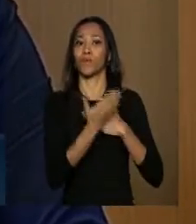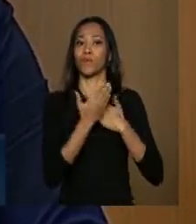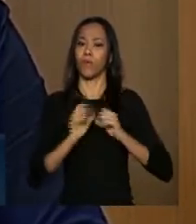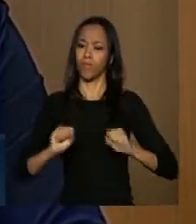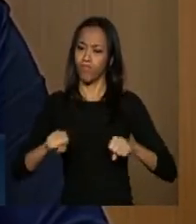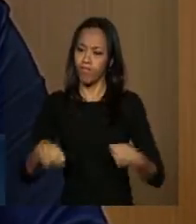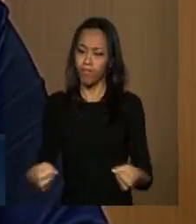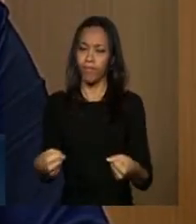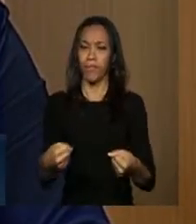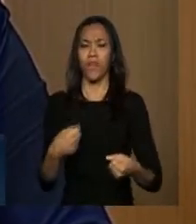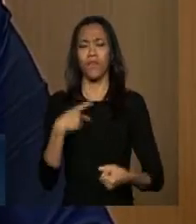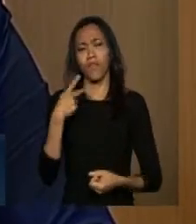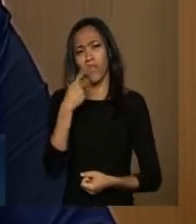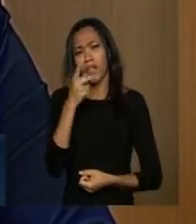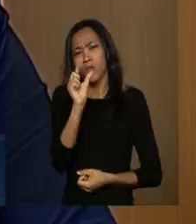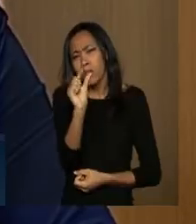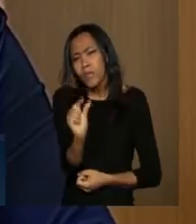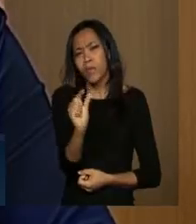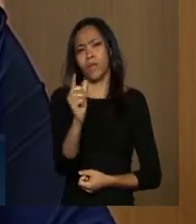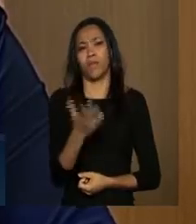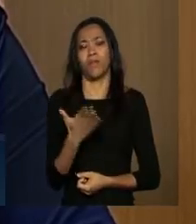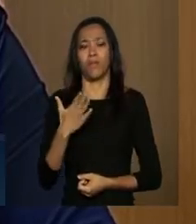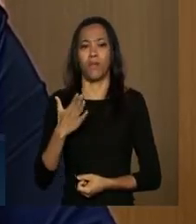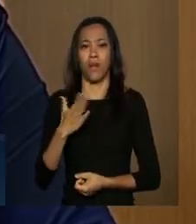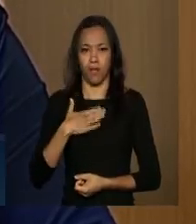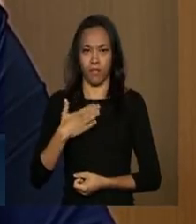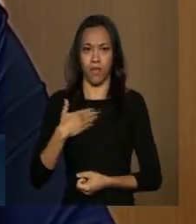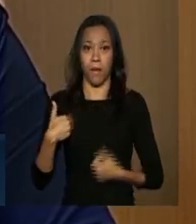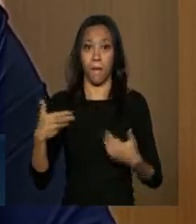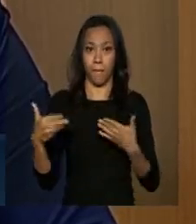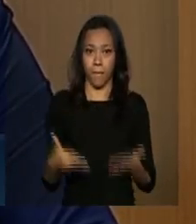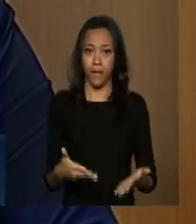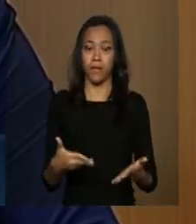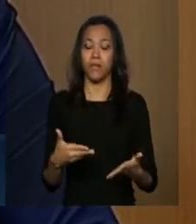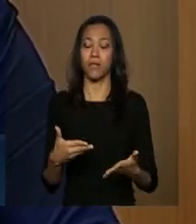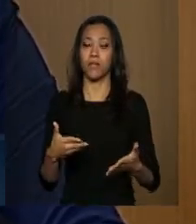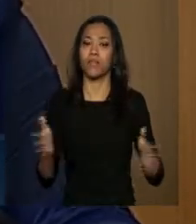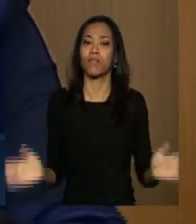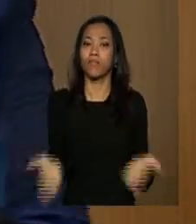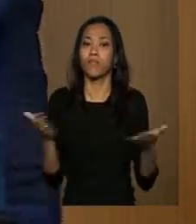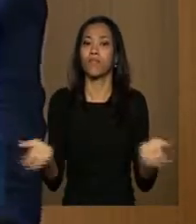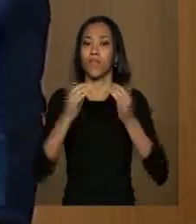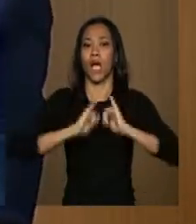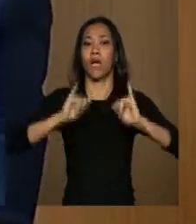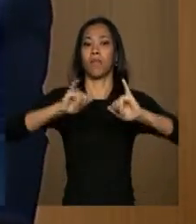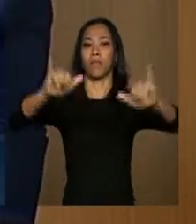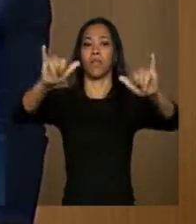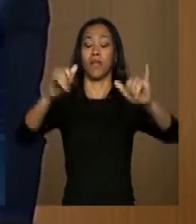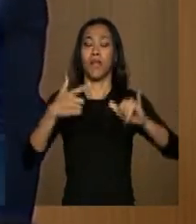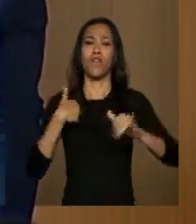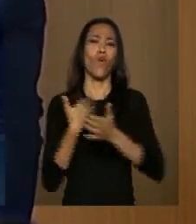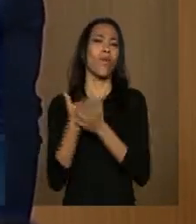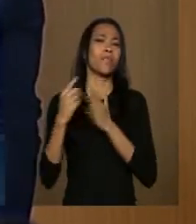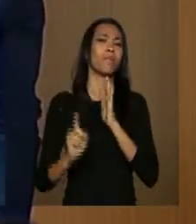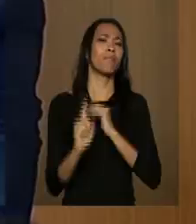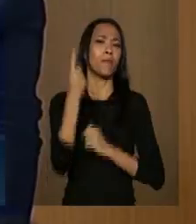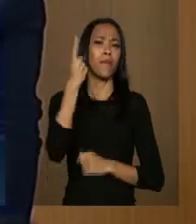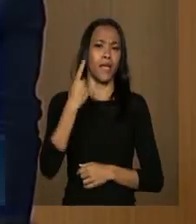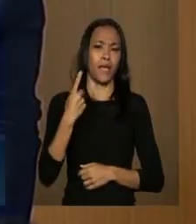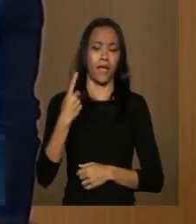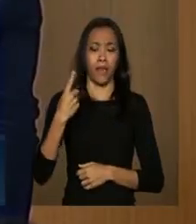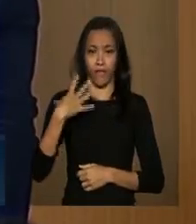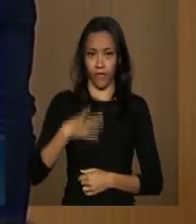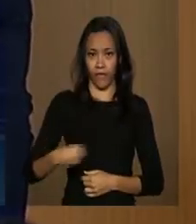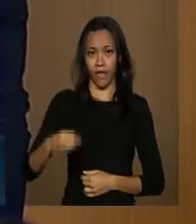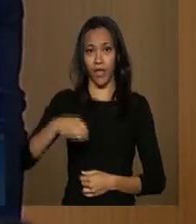Então, agora eu vou falar só um pouquinho sobre a minha participação nessas campanhas. E eu vou começar lá quando eu tive a minha primeira filha, Maria